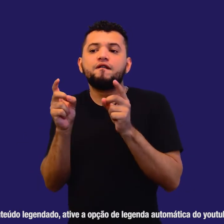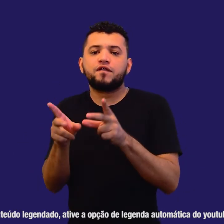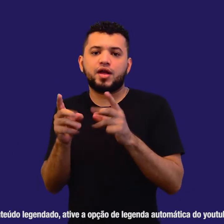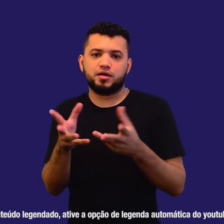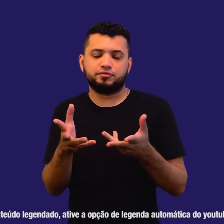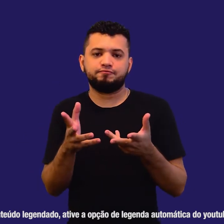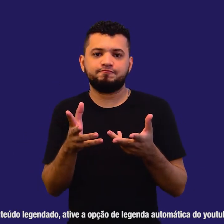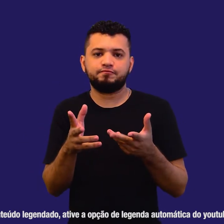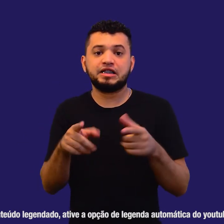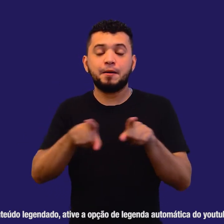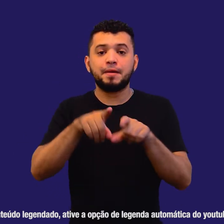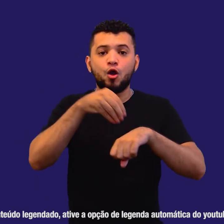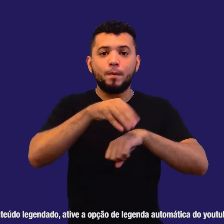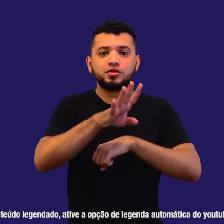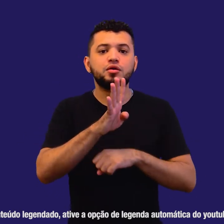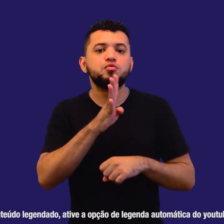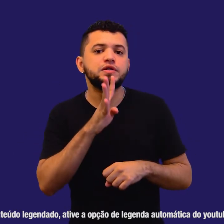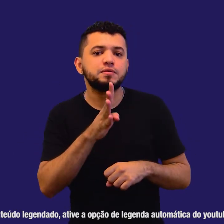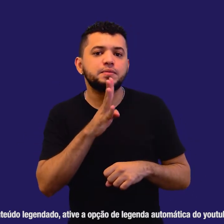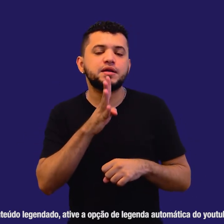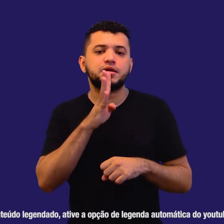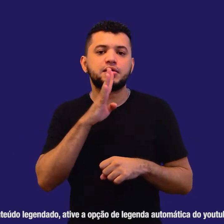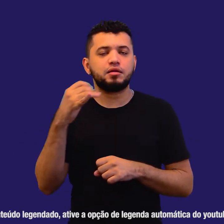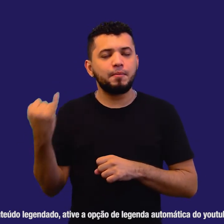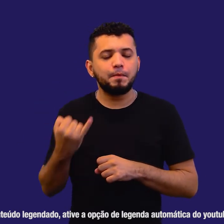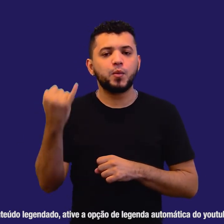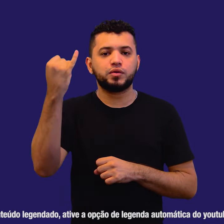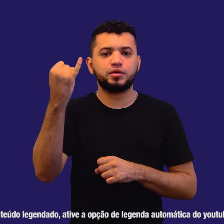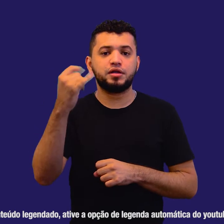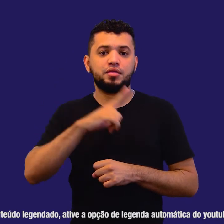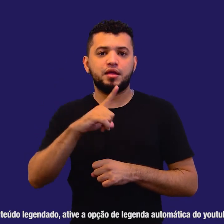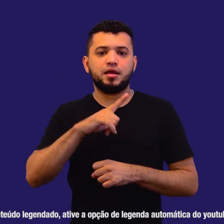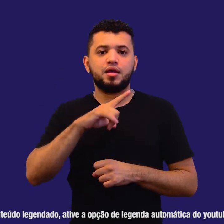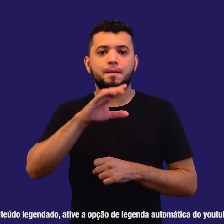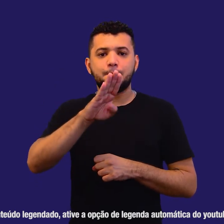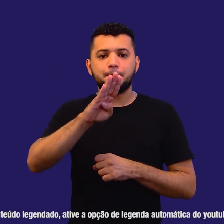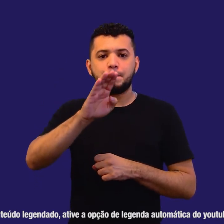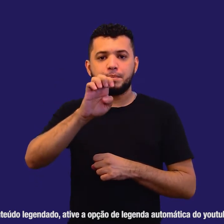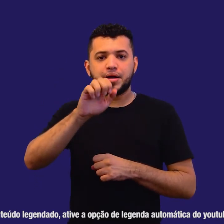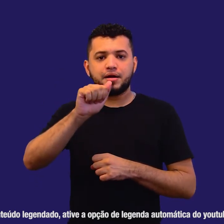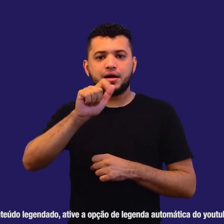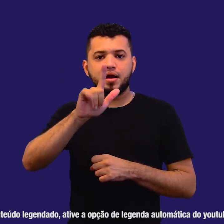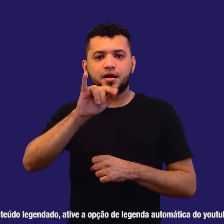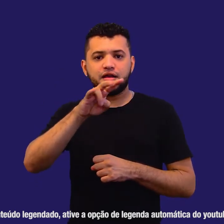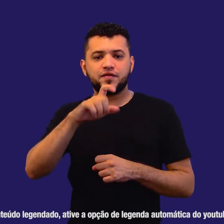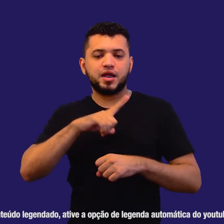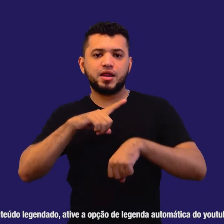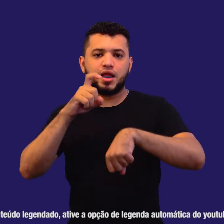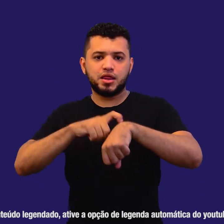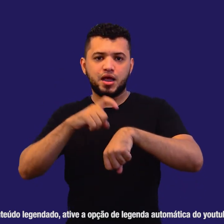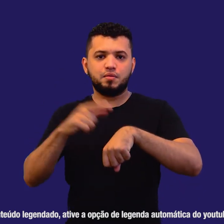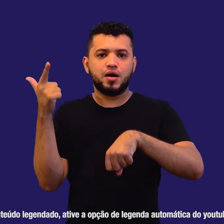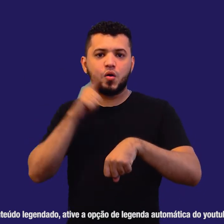empreendedores. O compartilhamento de conhecimentos também é muito interessante. A gente tem a plataforma Believe, que você ganha créditos de tempo e